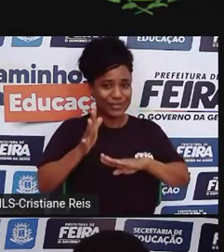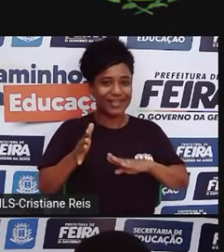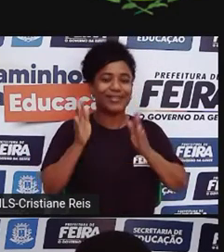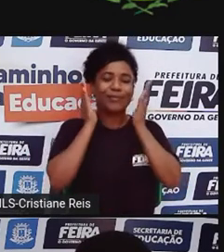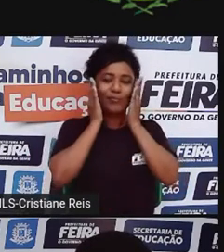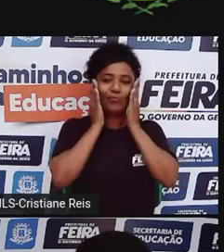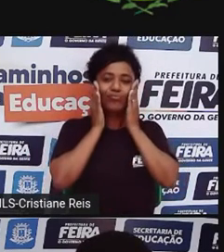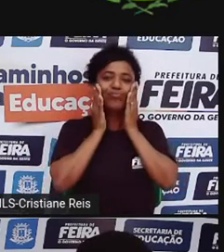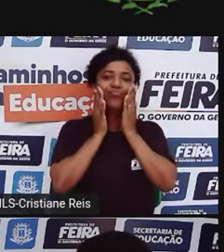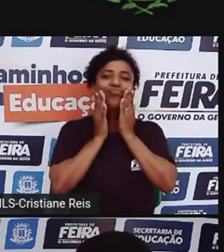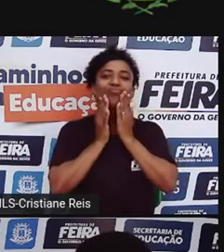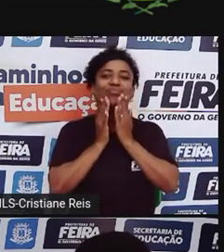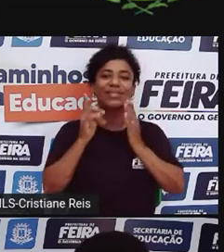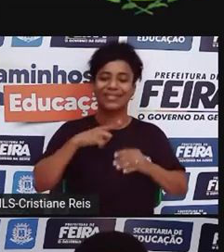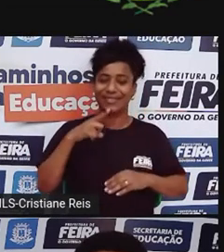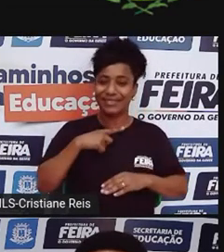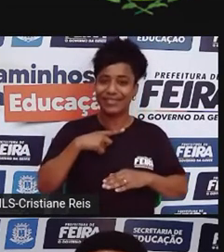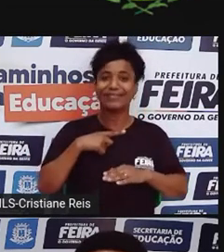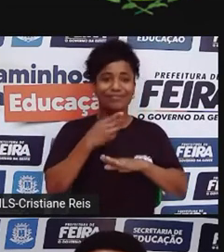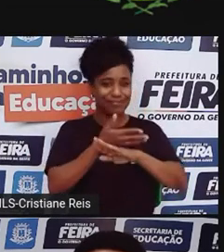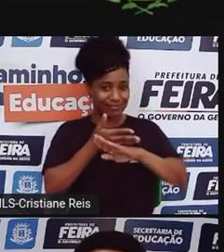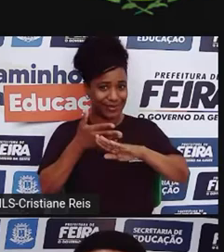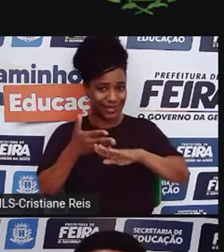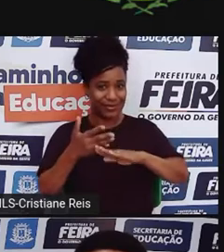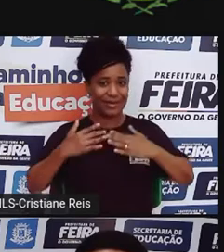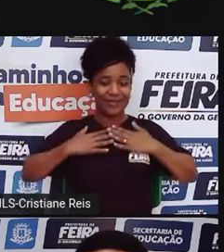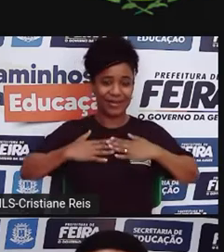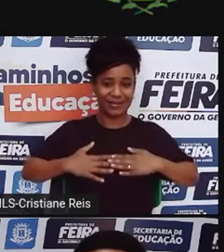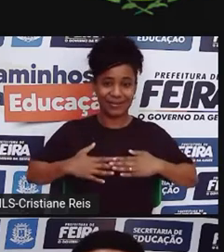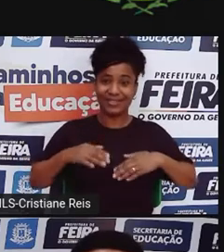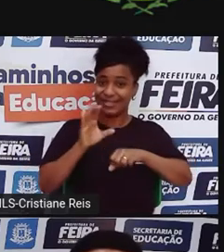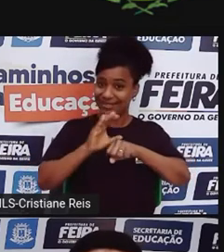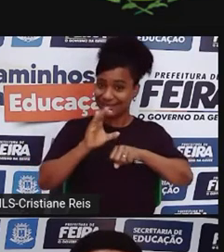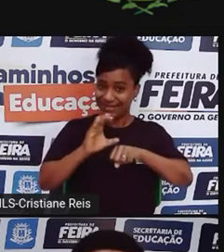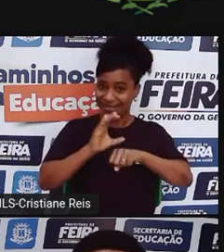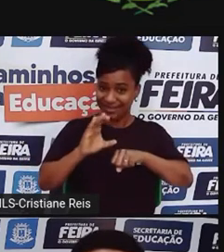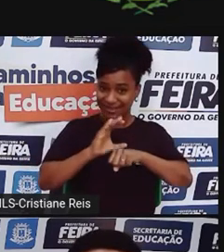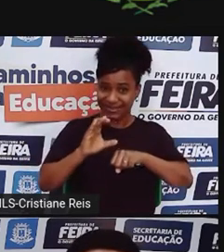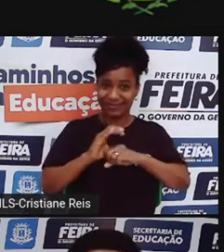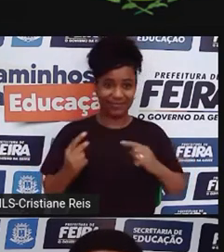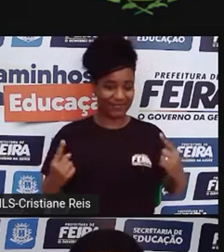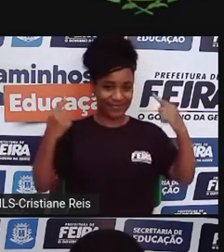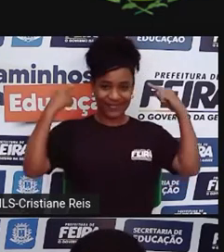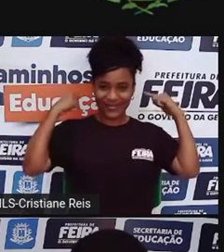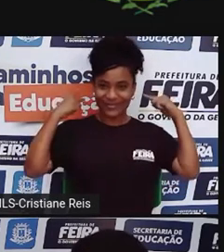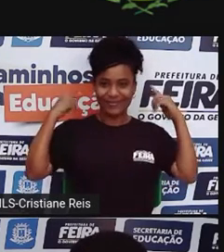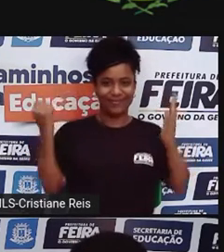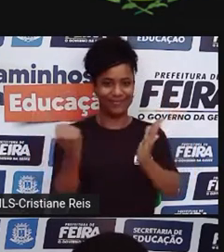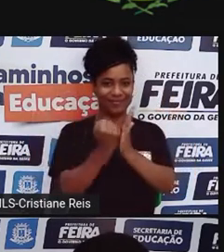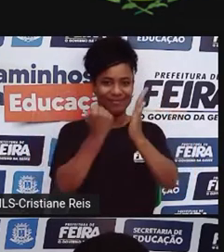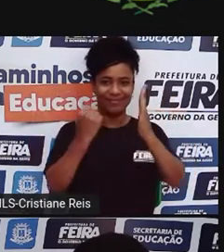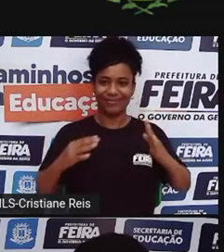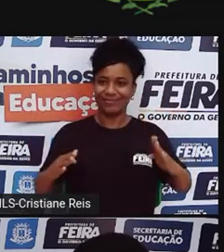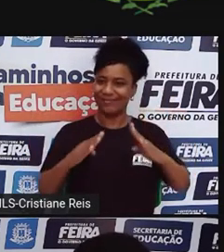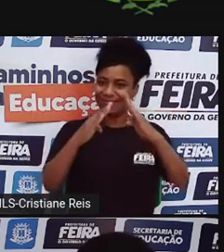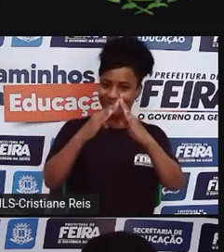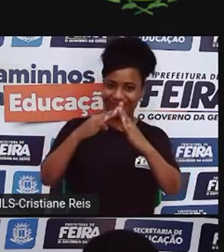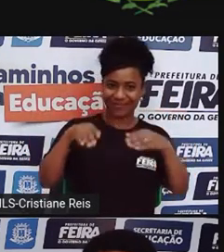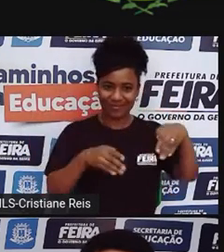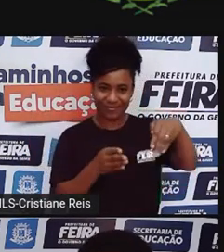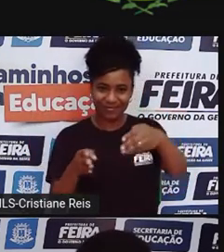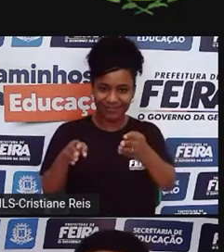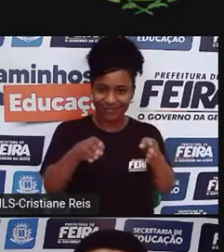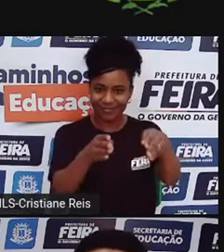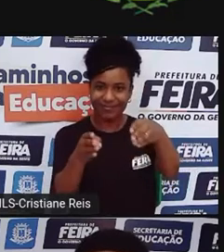pouco grisalha a barba, camisa cinza, e atrás de mim tem a logo do Caminhos da Educação,